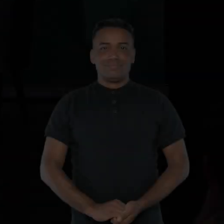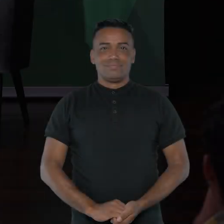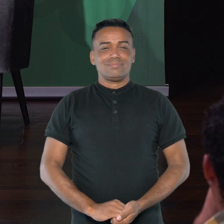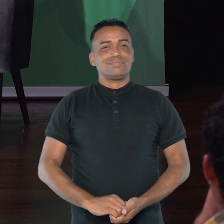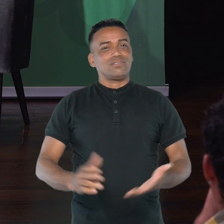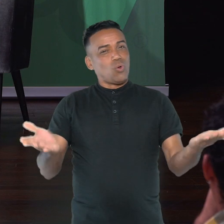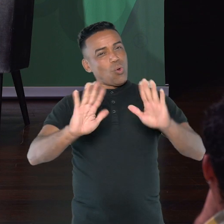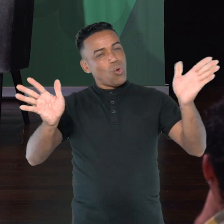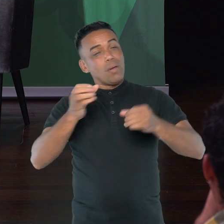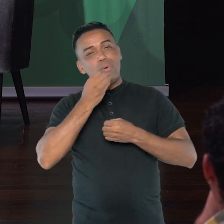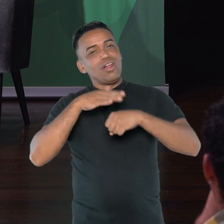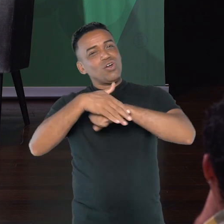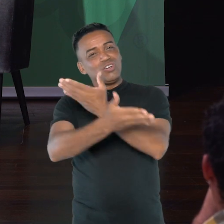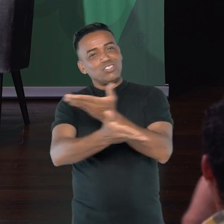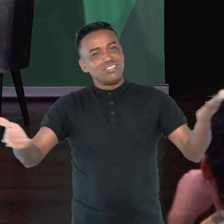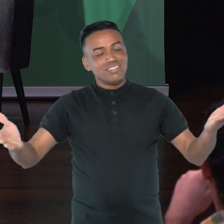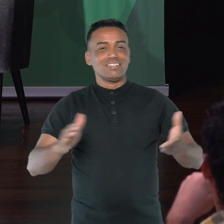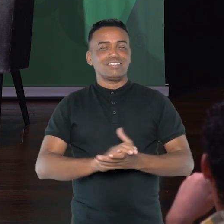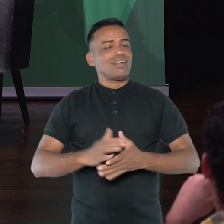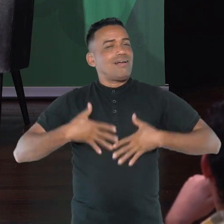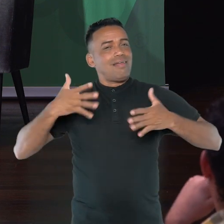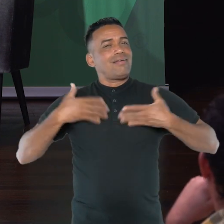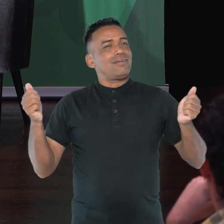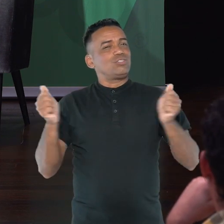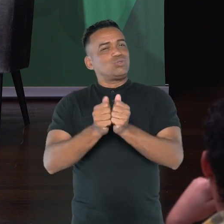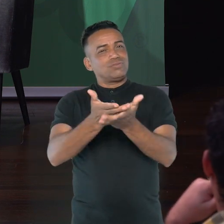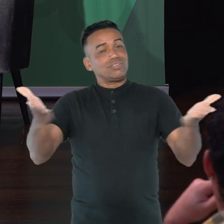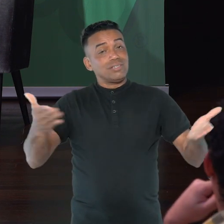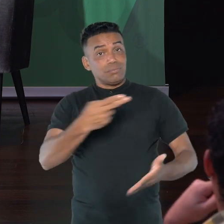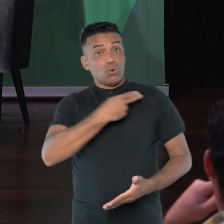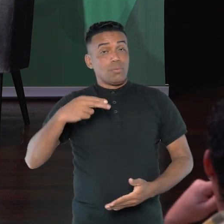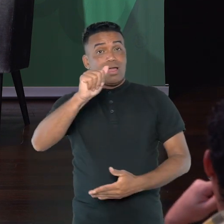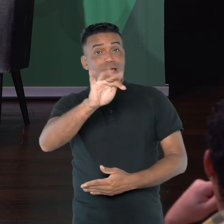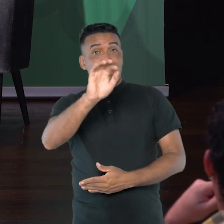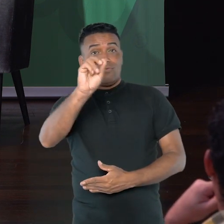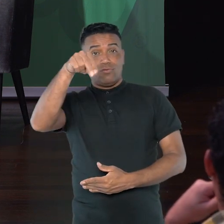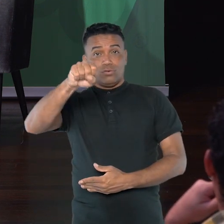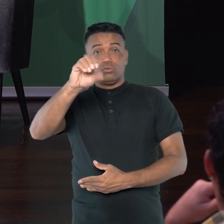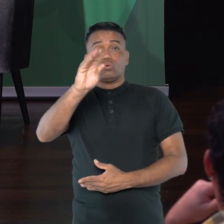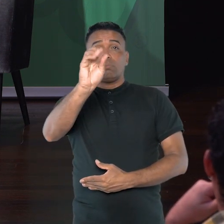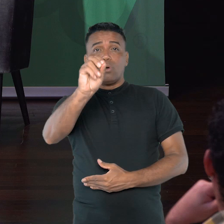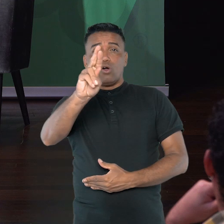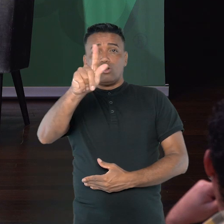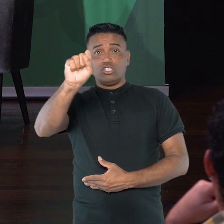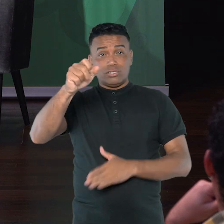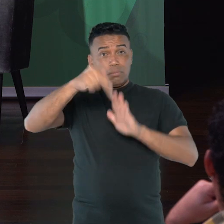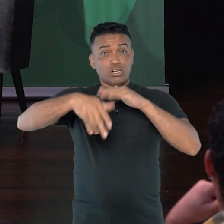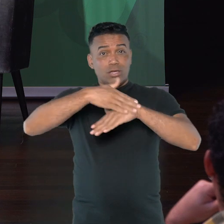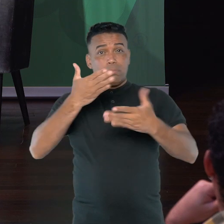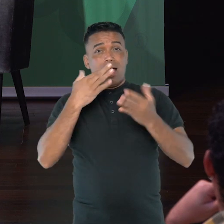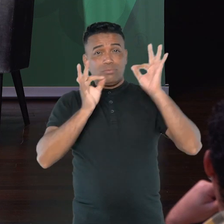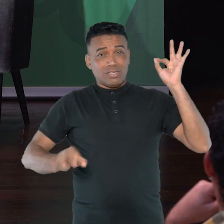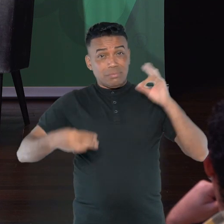Bem, gente, muito boa noite. Uma alegria estar aqui com vocês. Meu nome é Afonso Borges, eu faço o projeto Sempre um Papo há